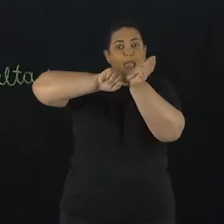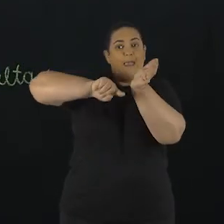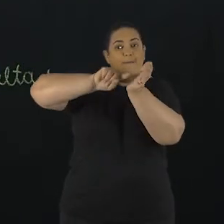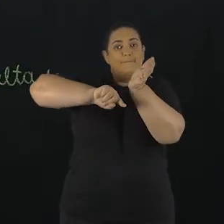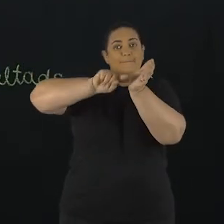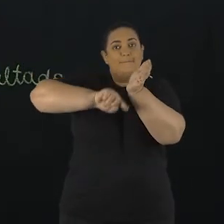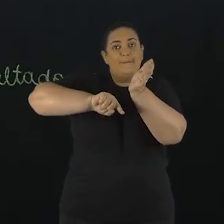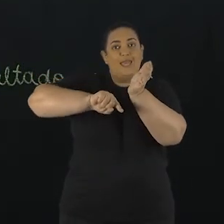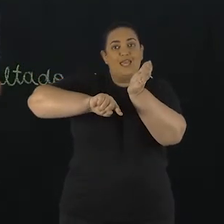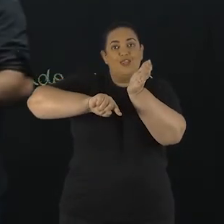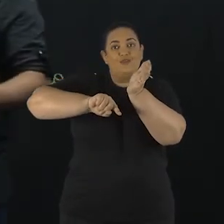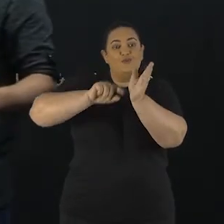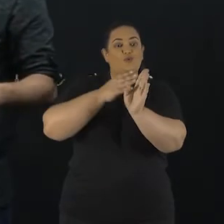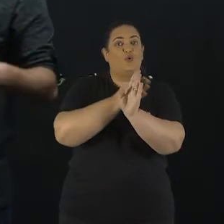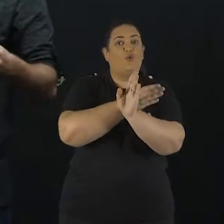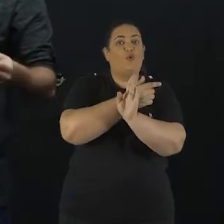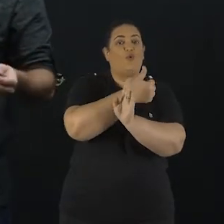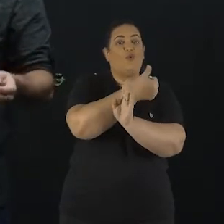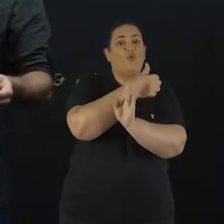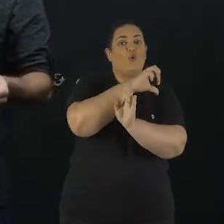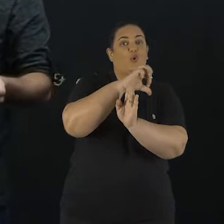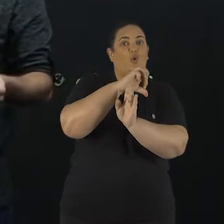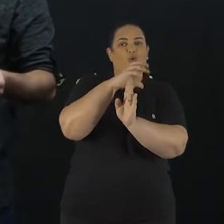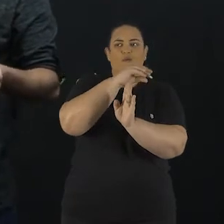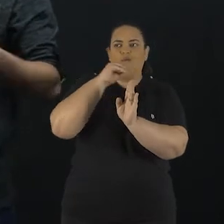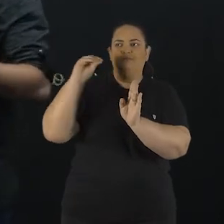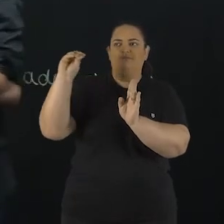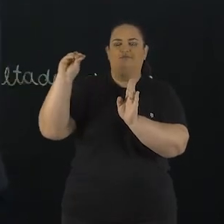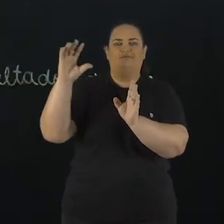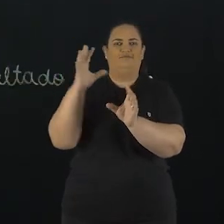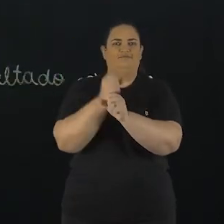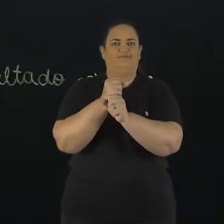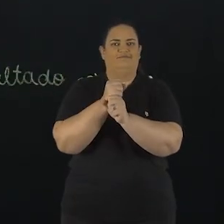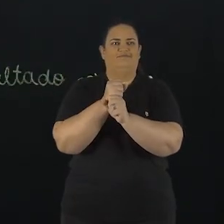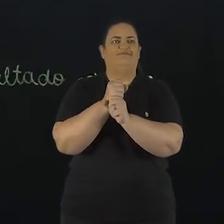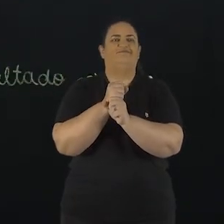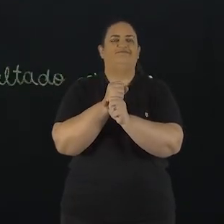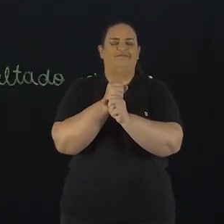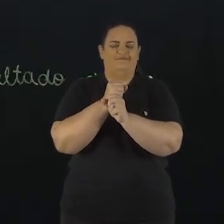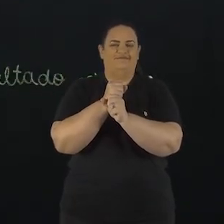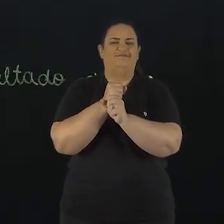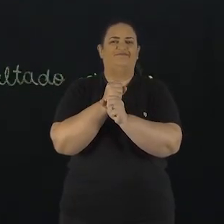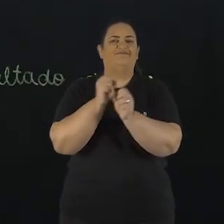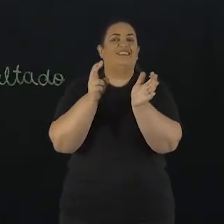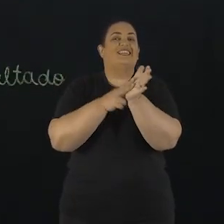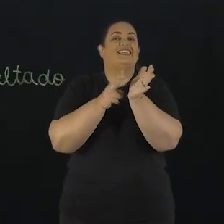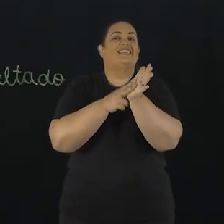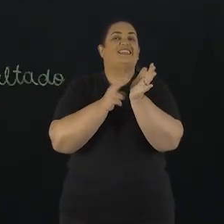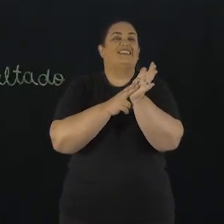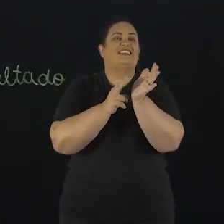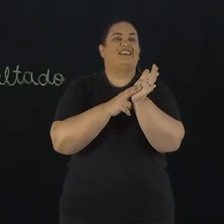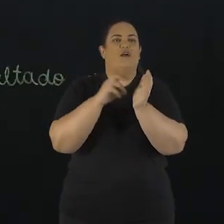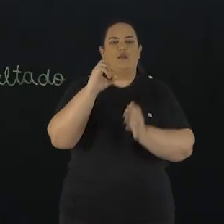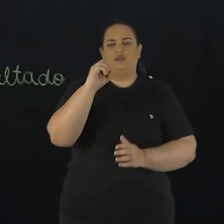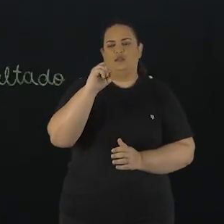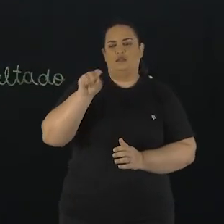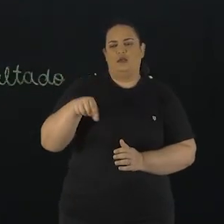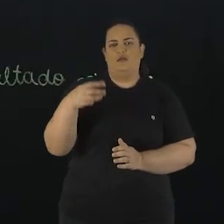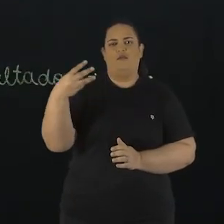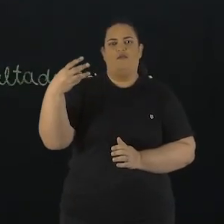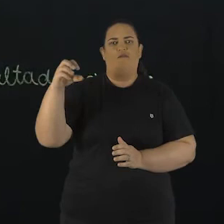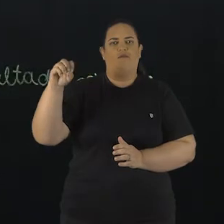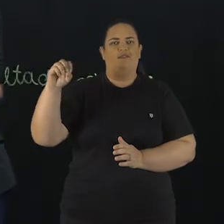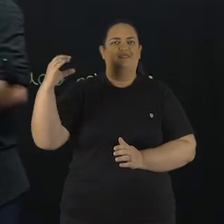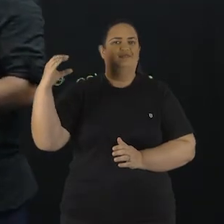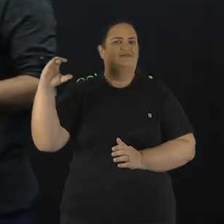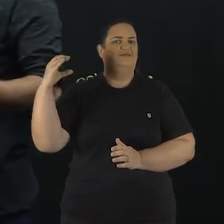preço anterior, que nesse caso é 1,99. E ao resolver essa diferença, você vai ver que nós